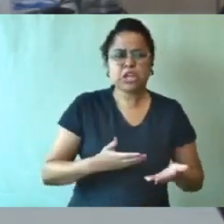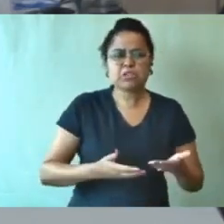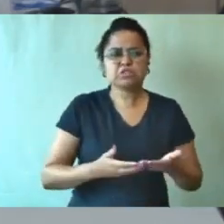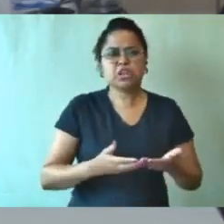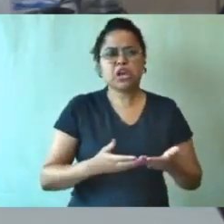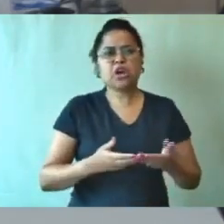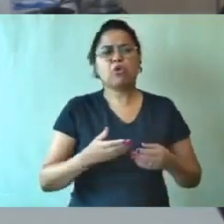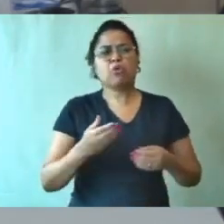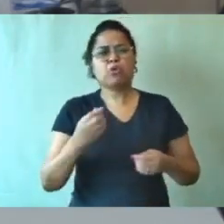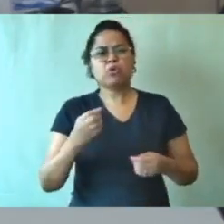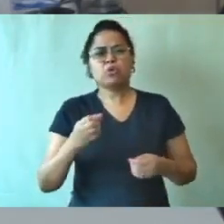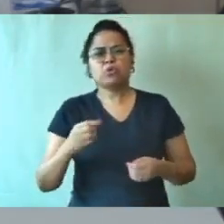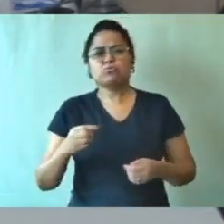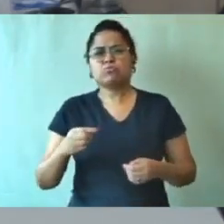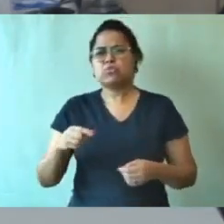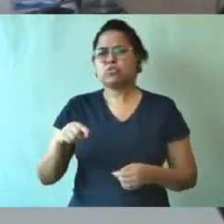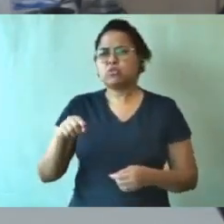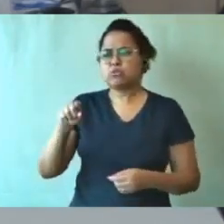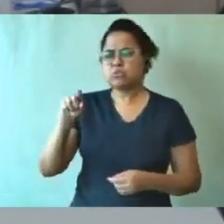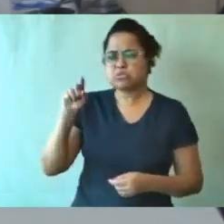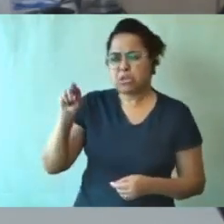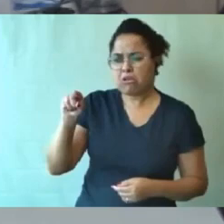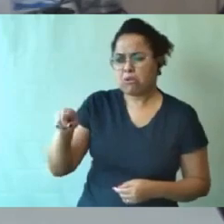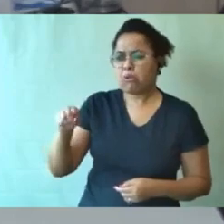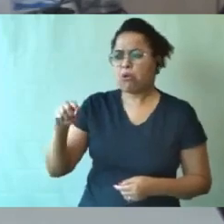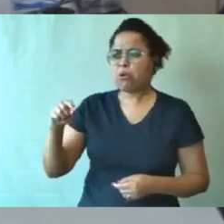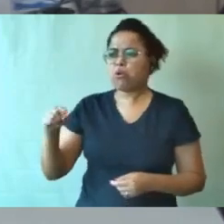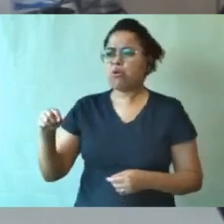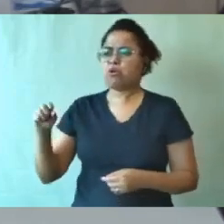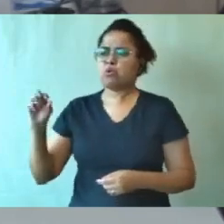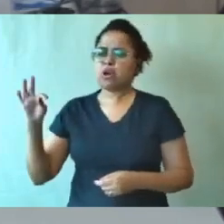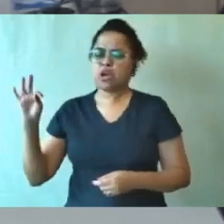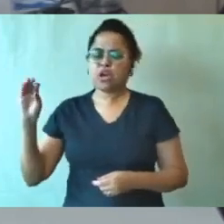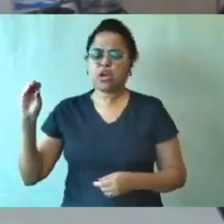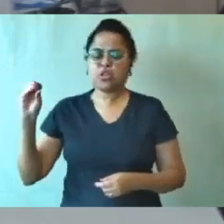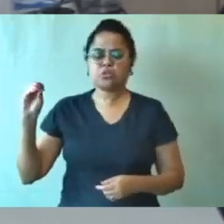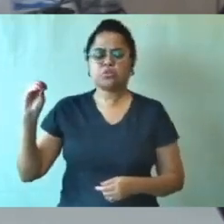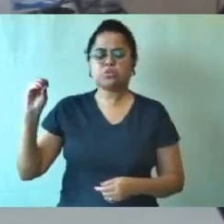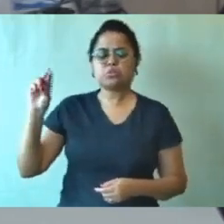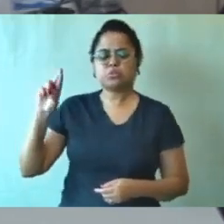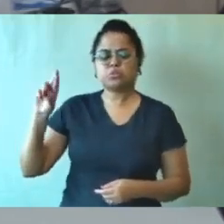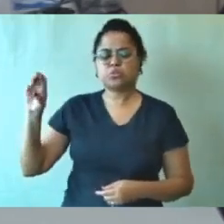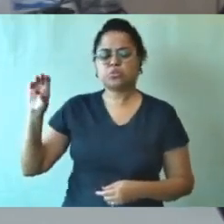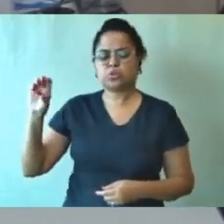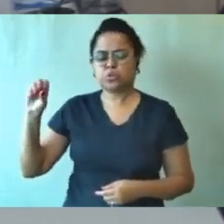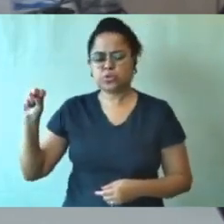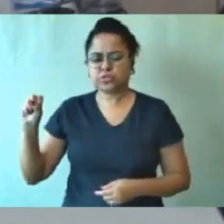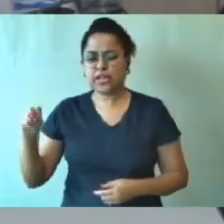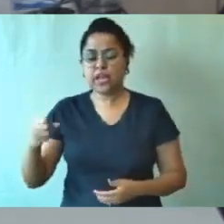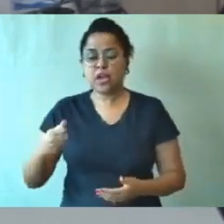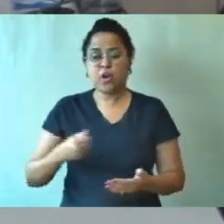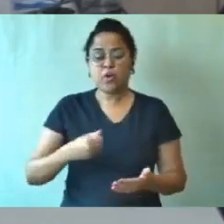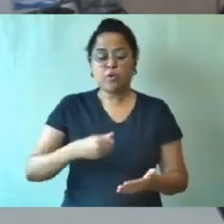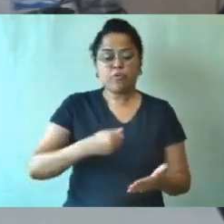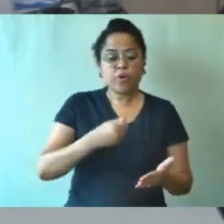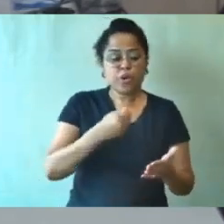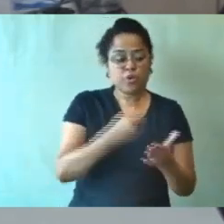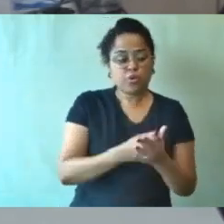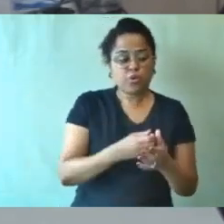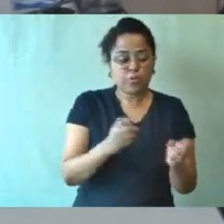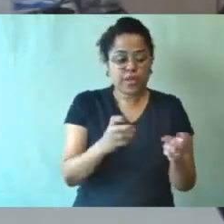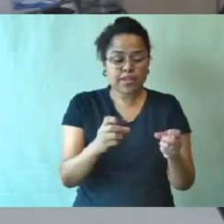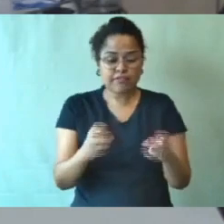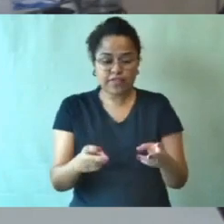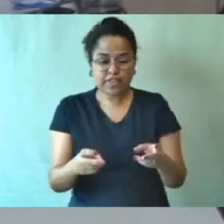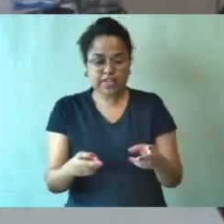a empresa Torres, ela foi compra e venda, sucessão ou doação em pagamento? O